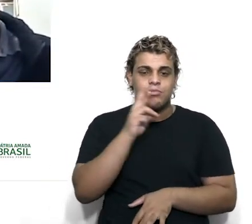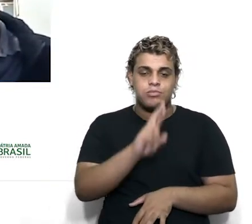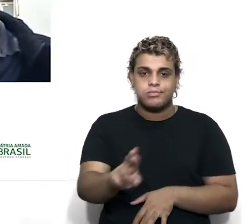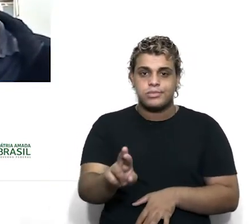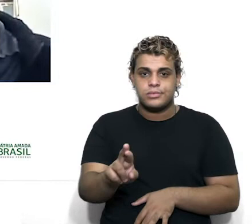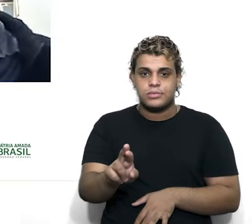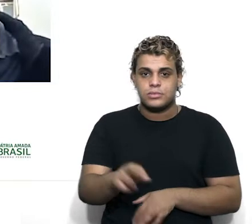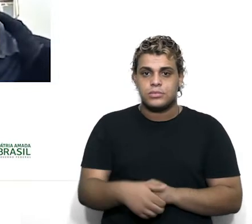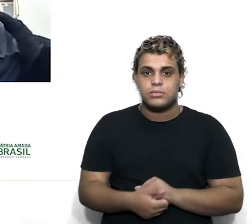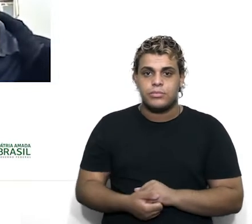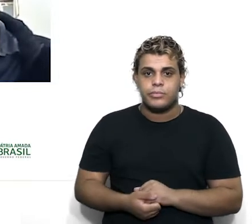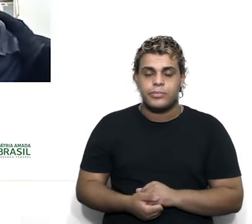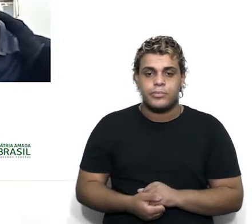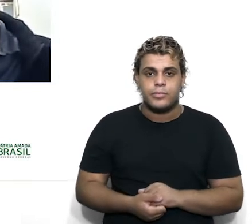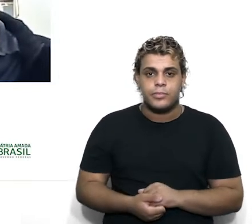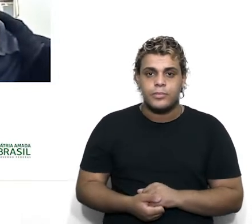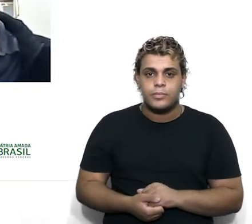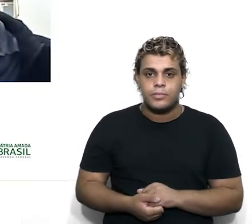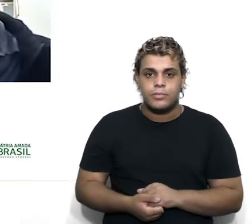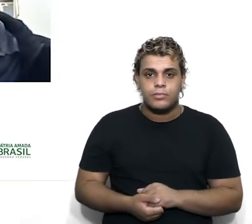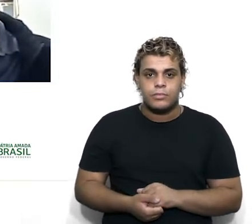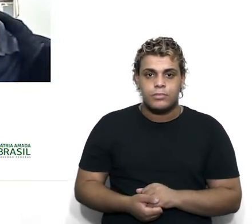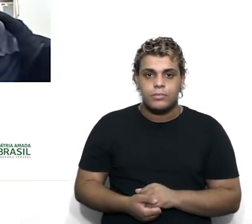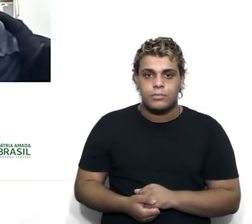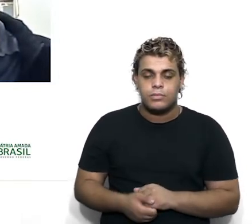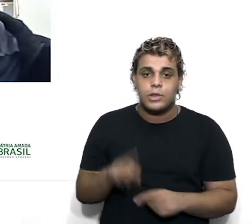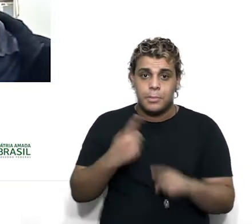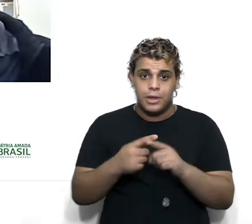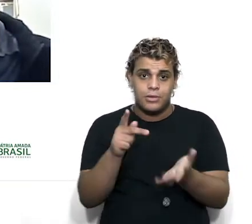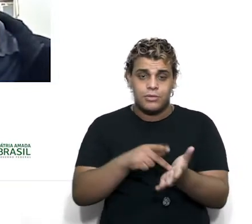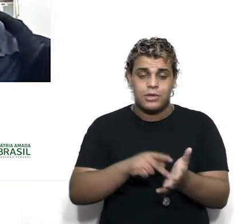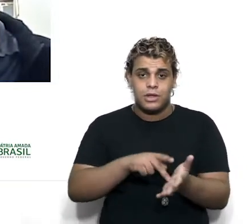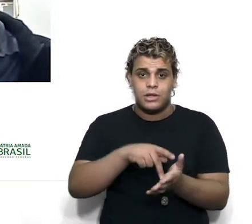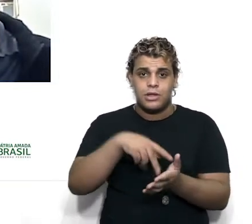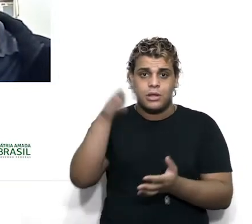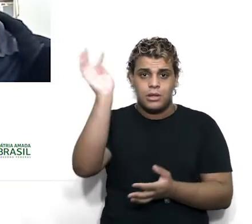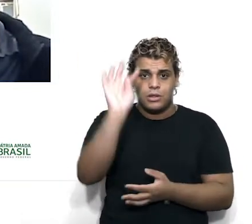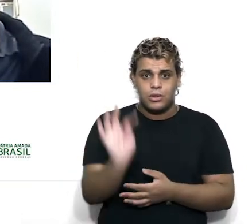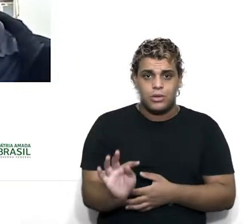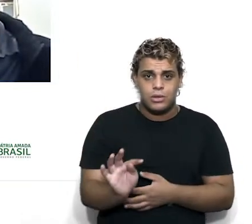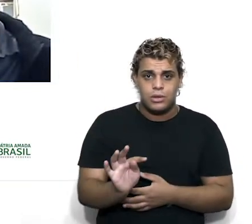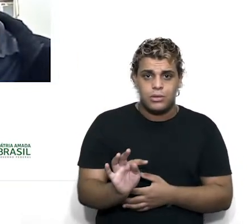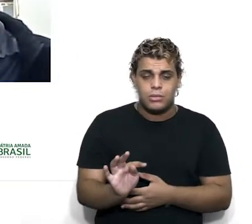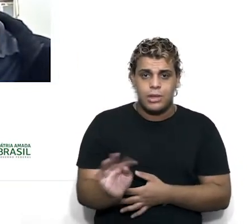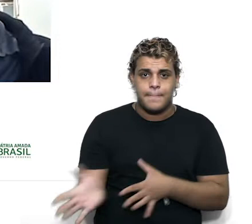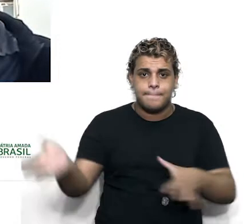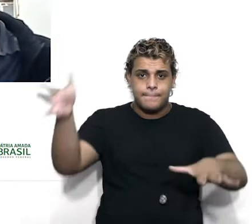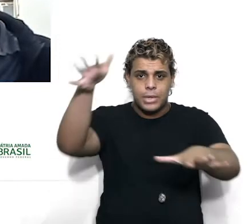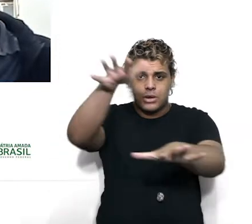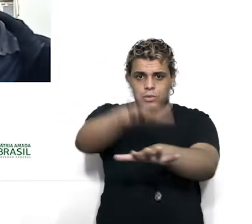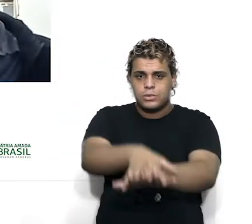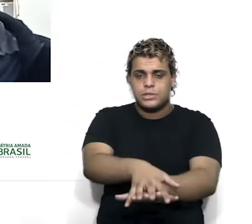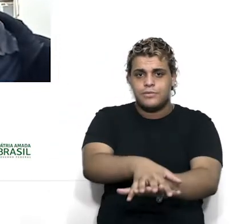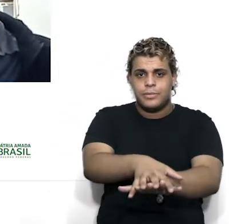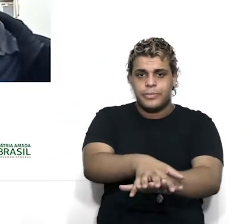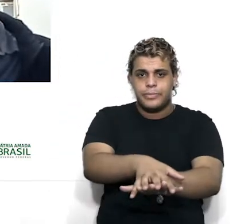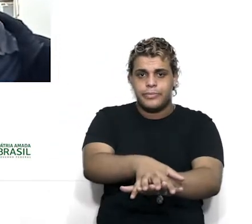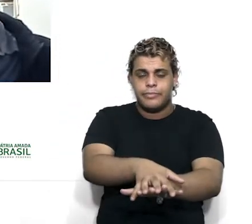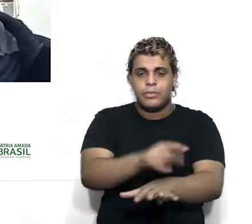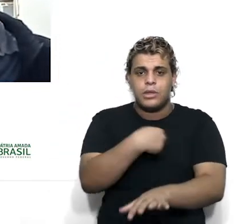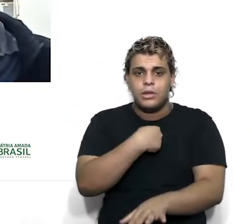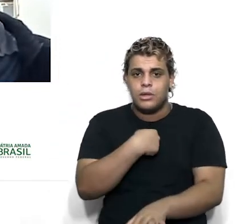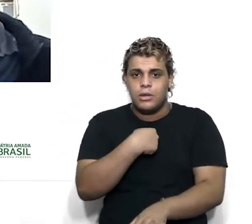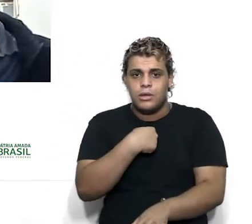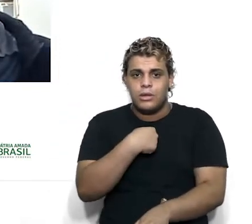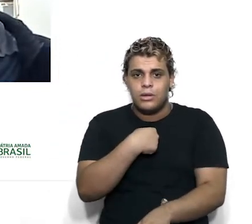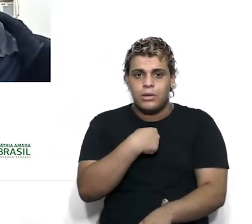não tenho esse mail, porque realmente, apesar de tudo, a tecnologia é muito intrusiva, não é? E eu